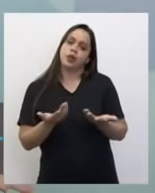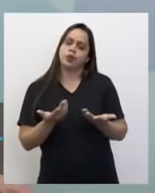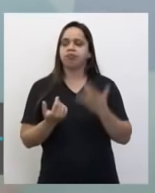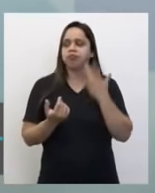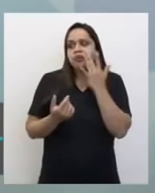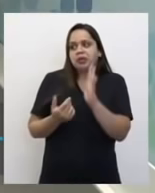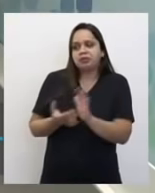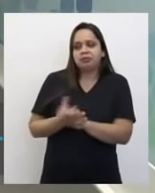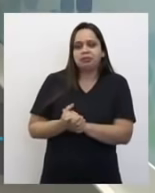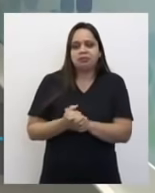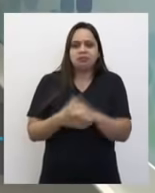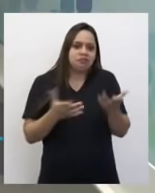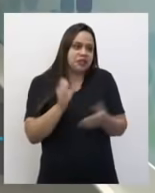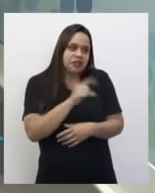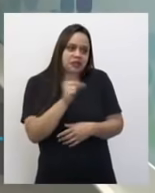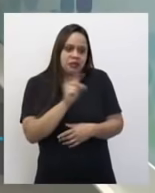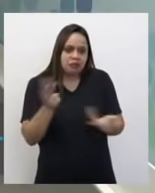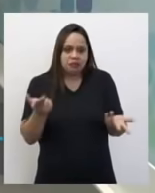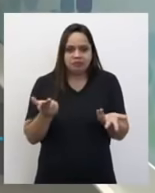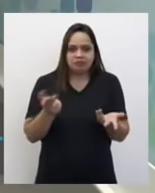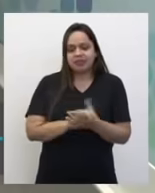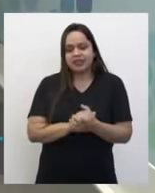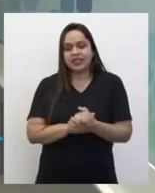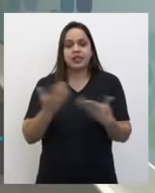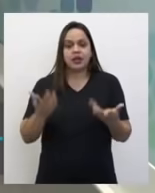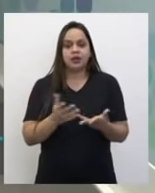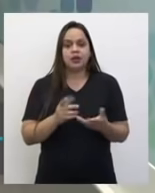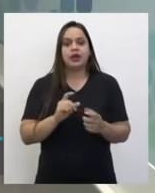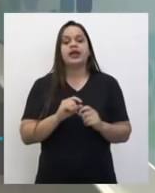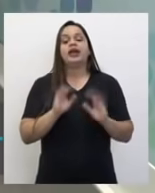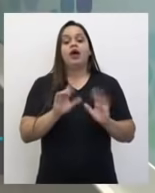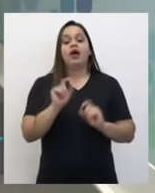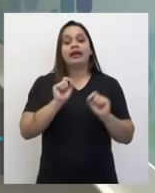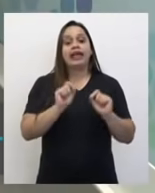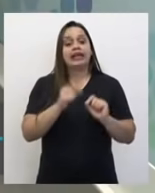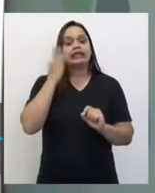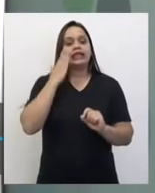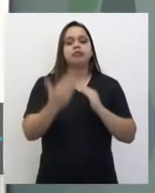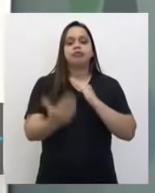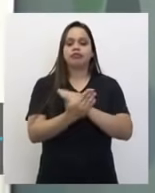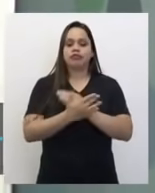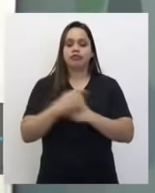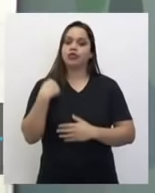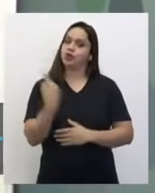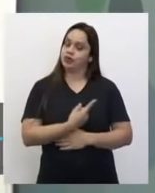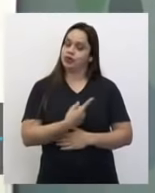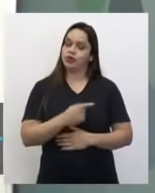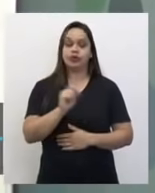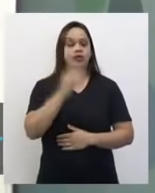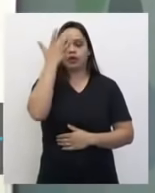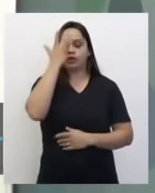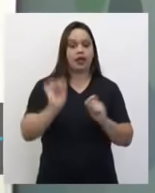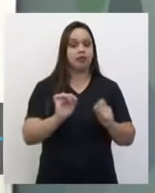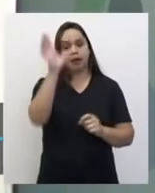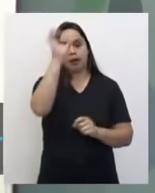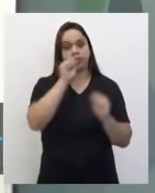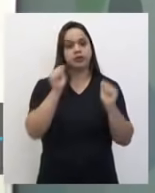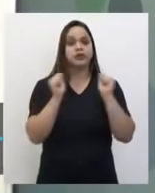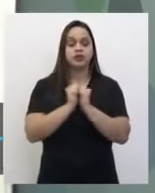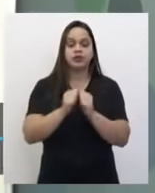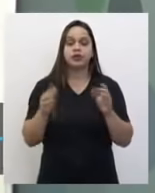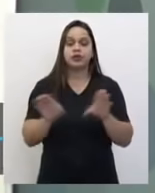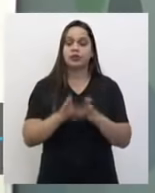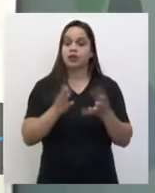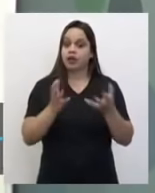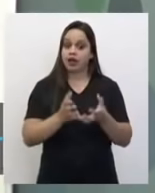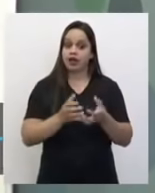sei. Sim ou não. É aquilo, quem sabe aí vai aí ajudando a gente, quem não sabe aprendendo com a gente. Já quero